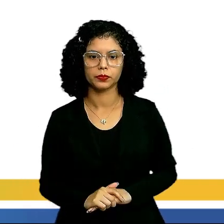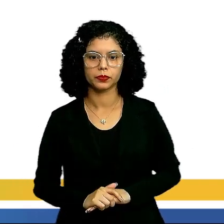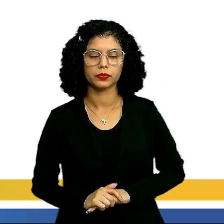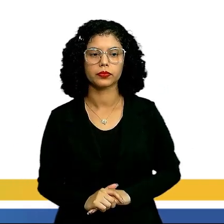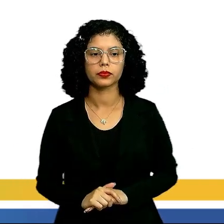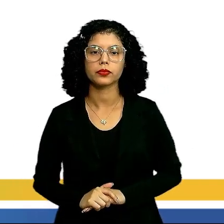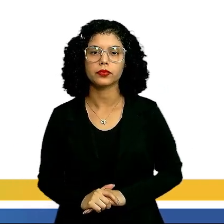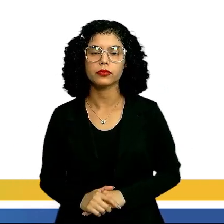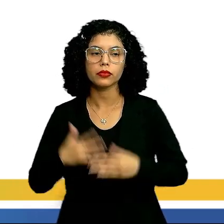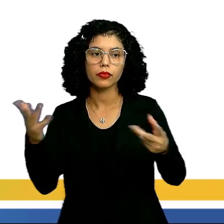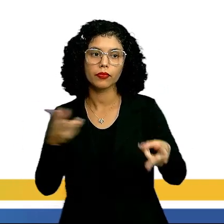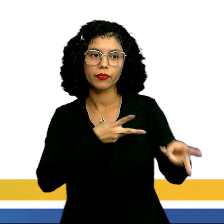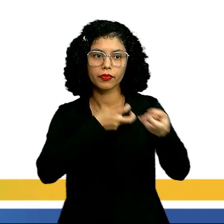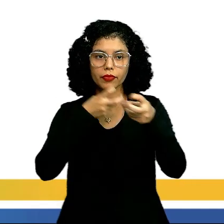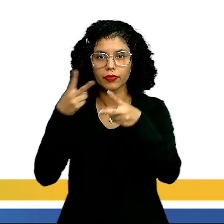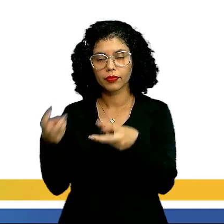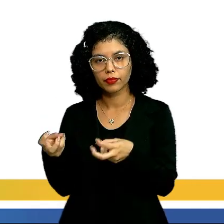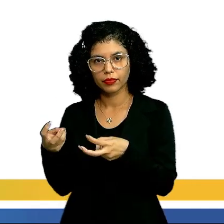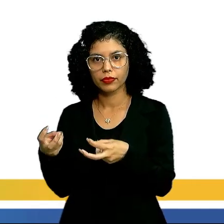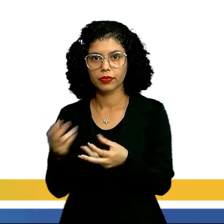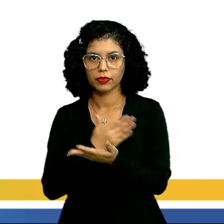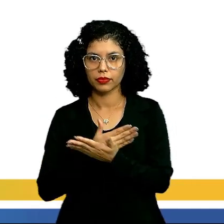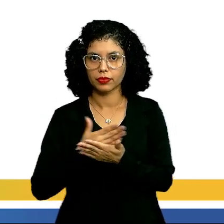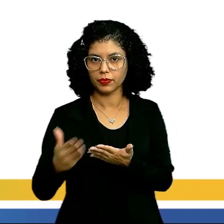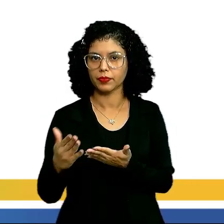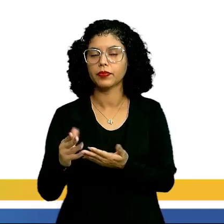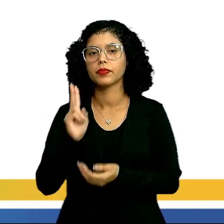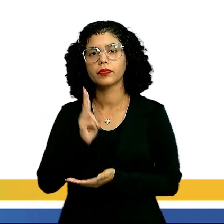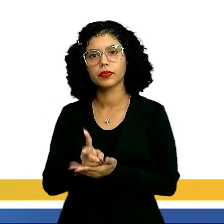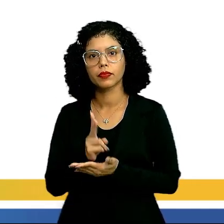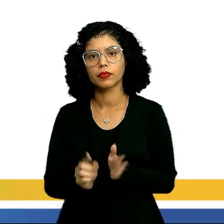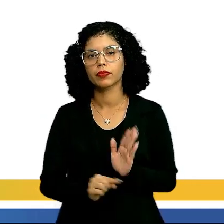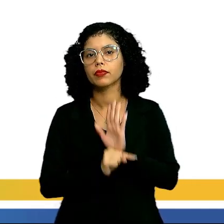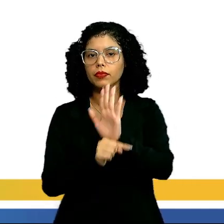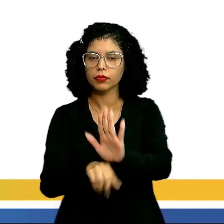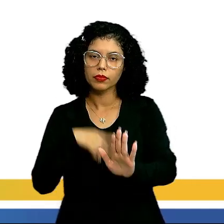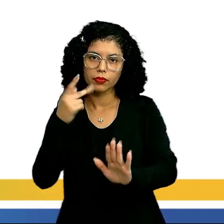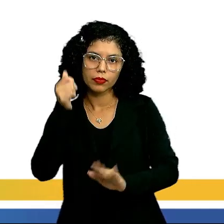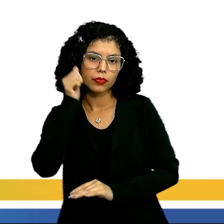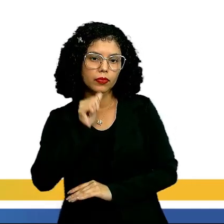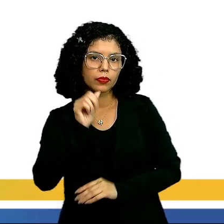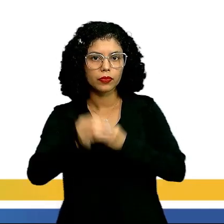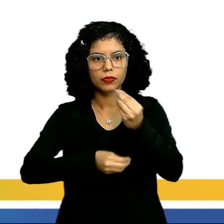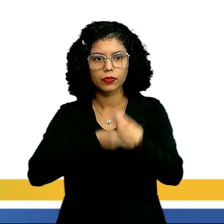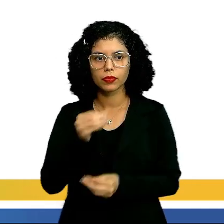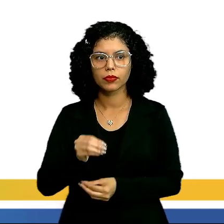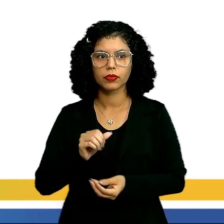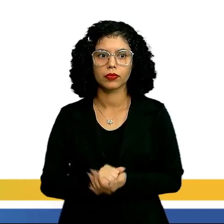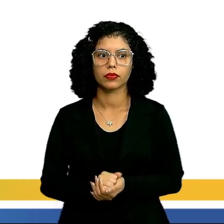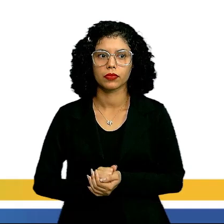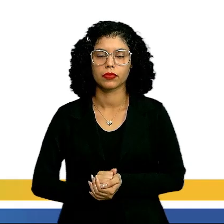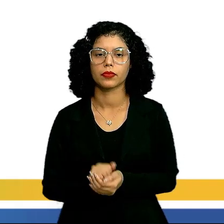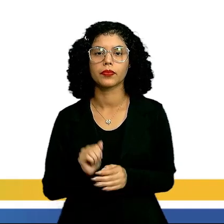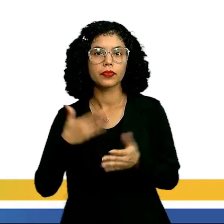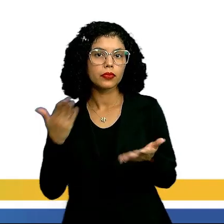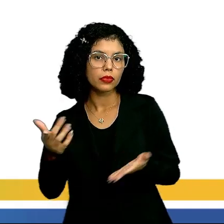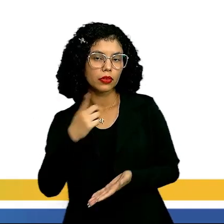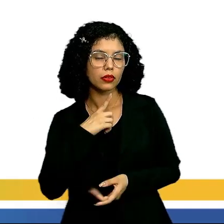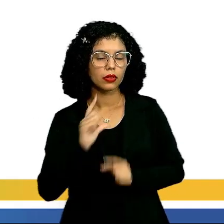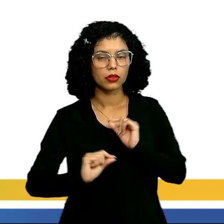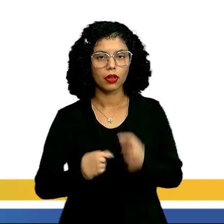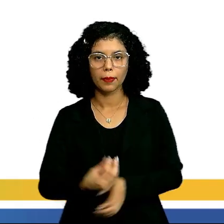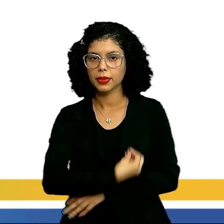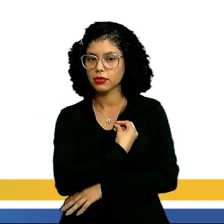Então, observa aí, nesse início, ele fala da mulher como lírio virginal, então eu tenho